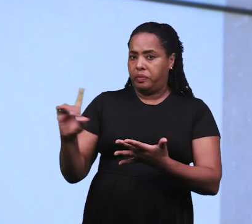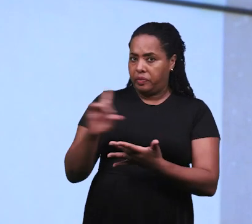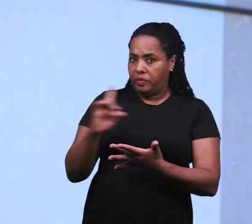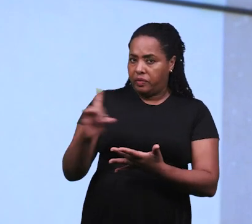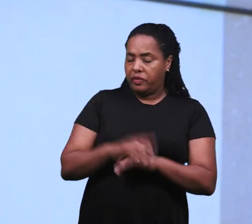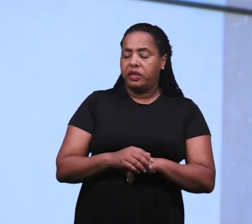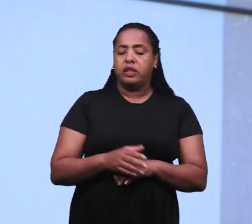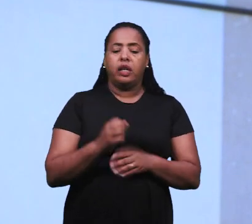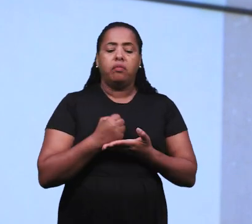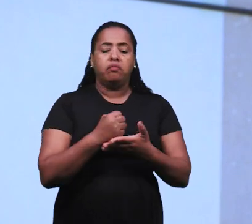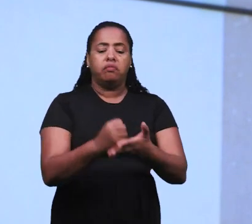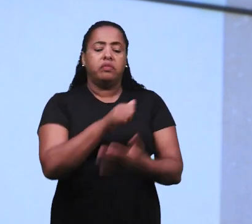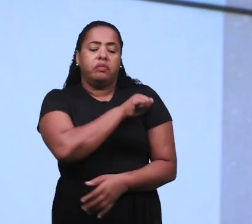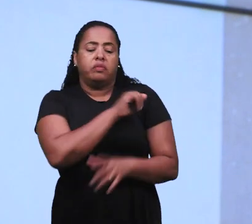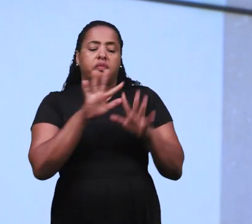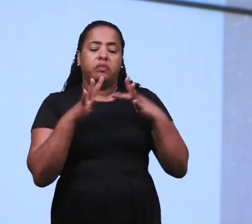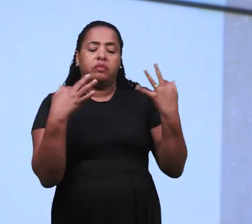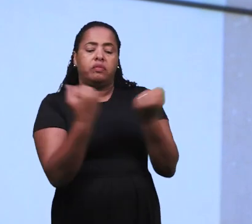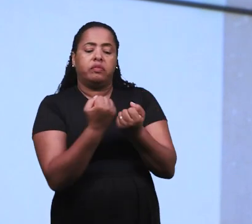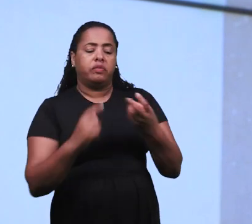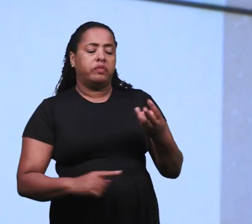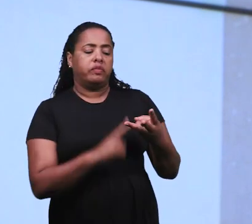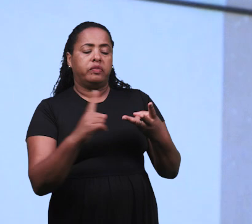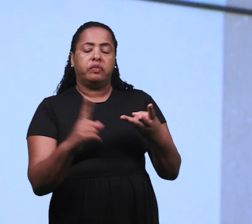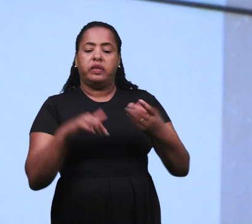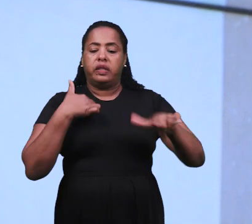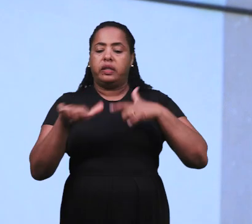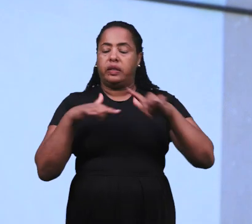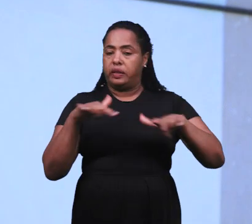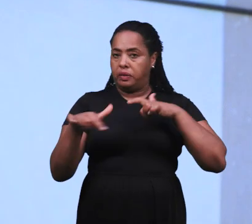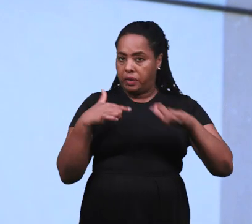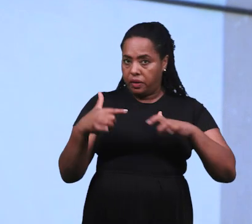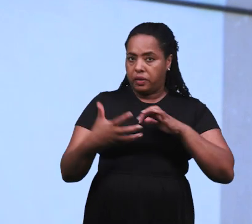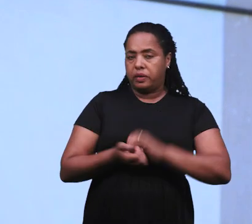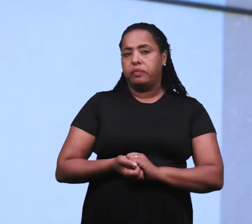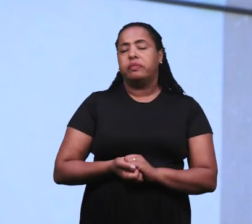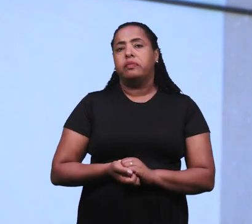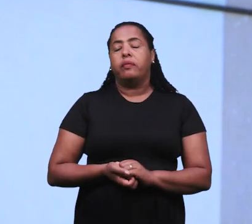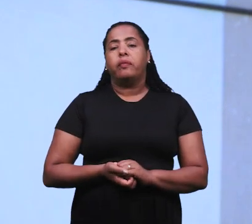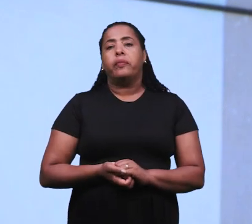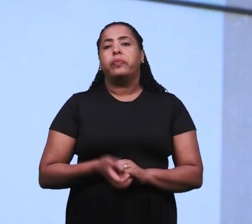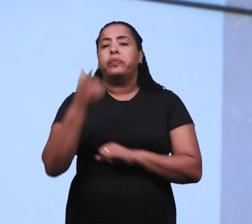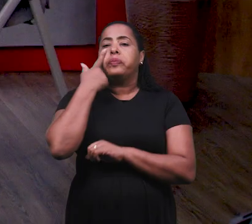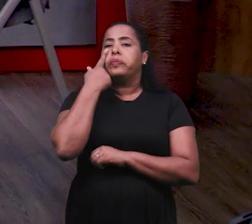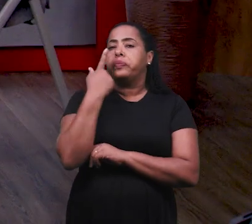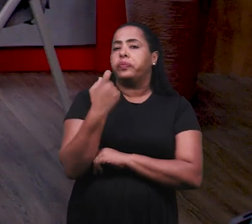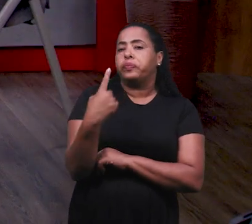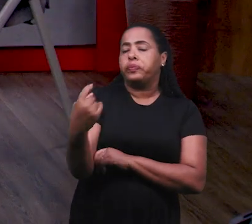mencionamos: alunos, familiares e colaboradores, Uhum. né? Interessante, nós